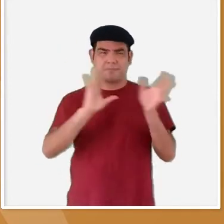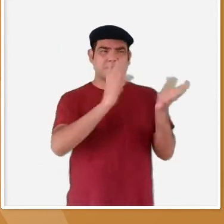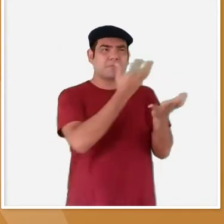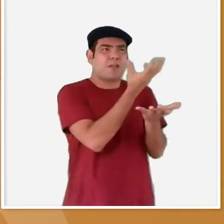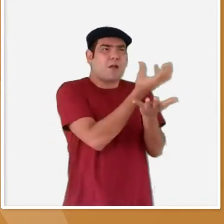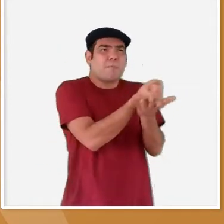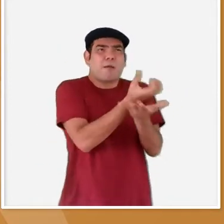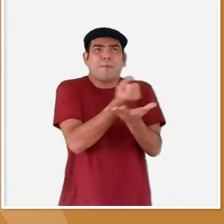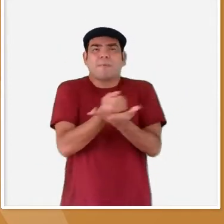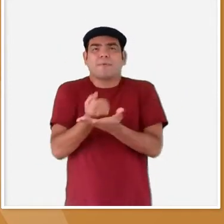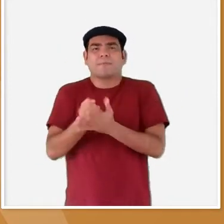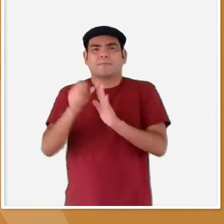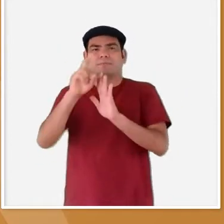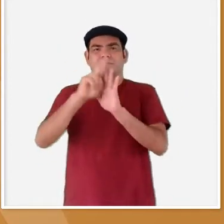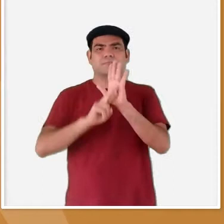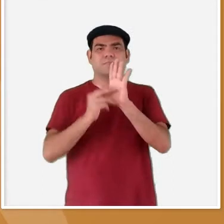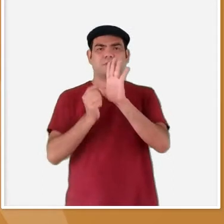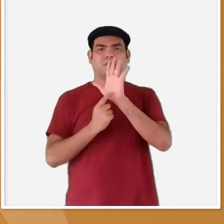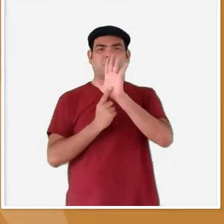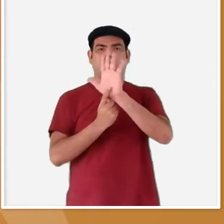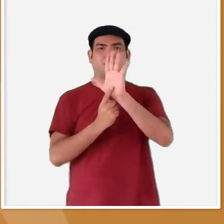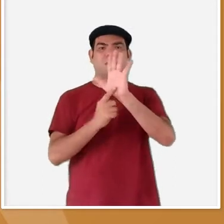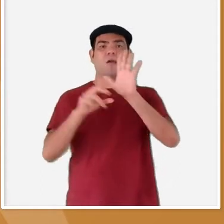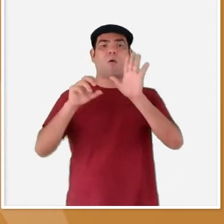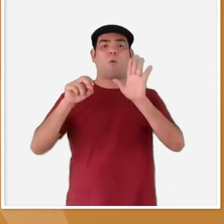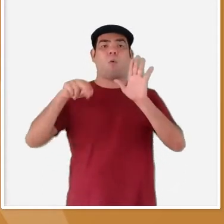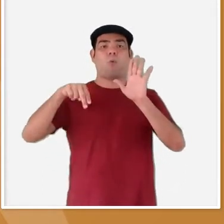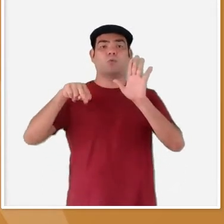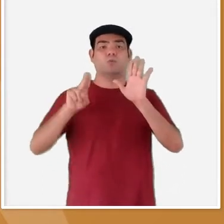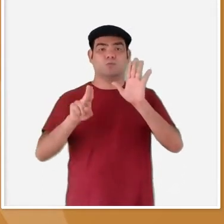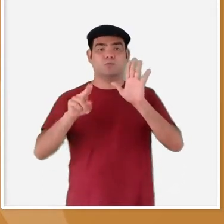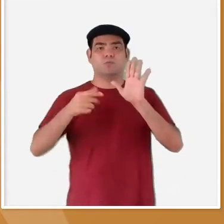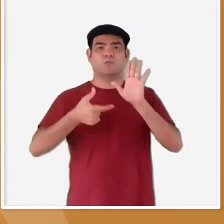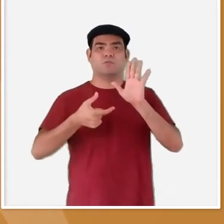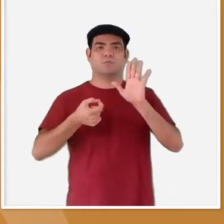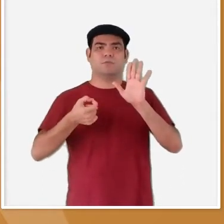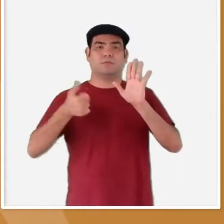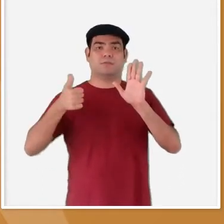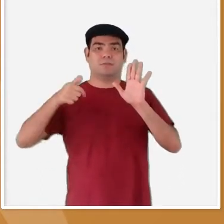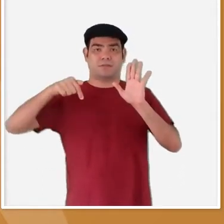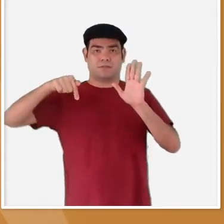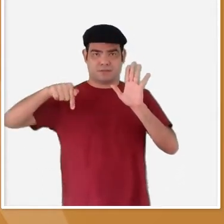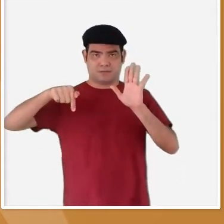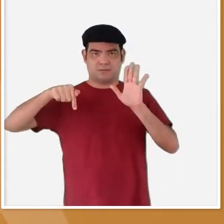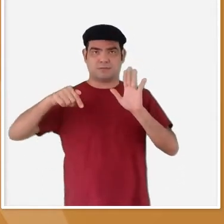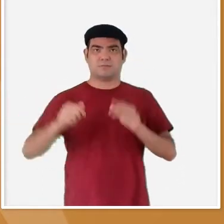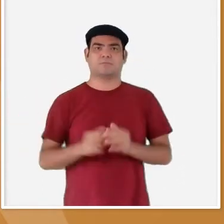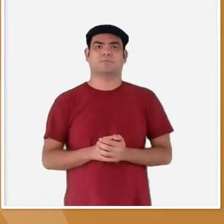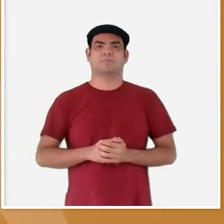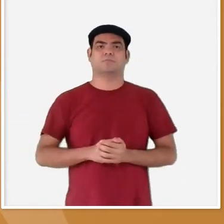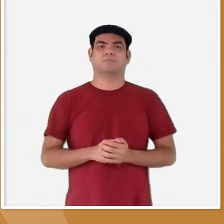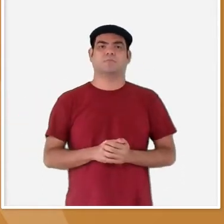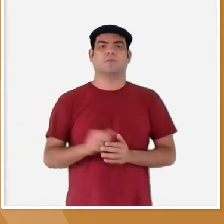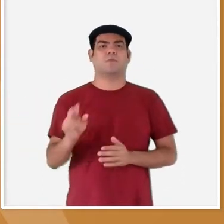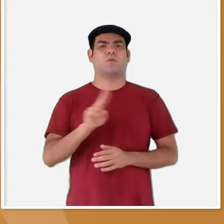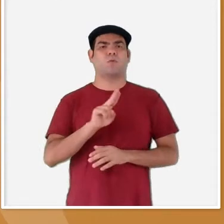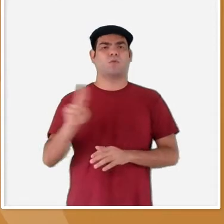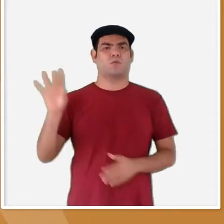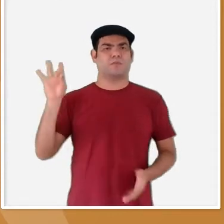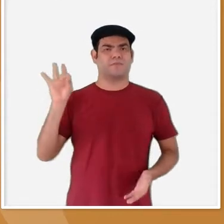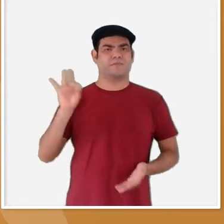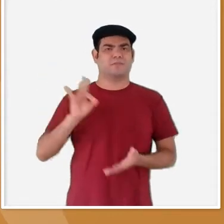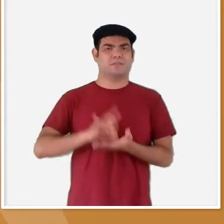anual de população da ONU em 2017, tá? E o nome oficial, como é que ele é conhecido? Estados